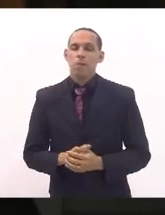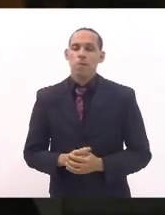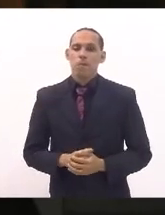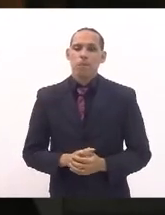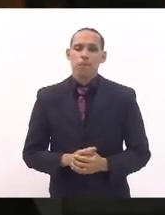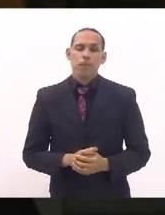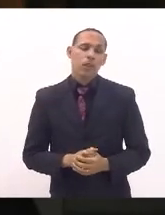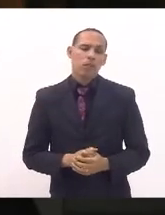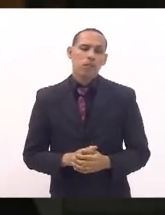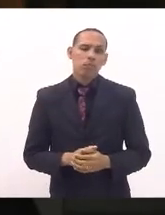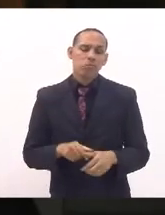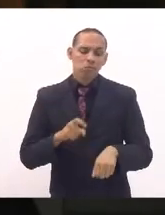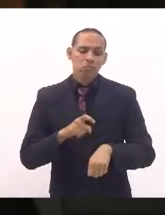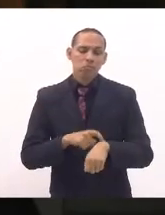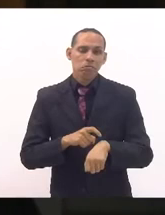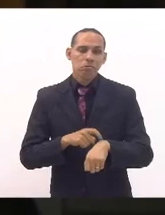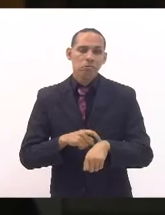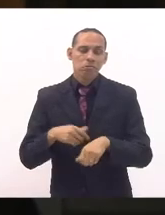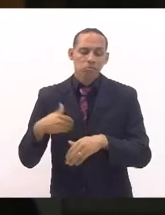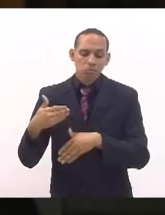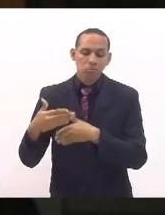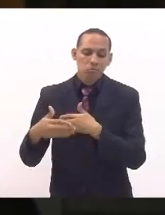E o tempo passou,